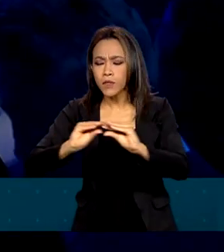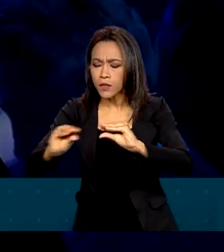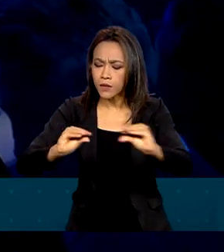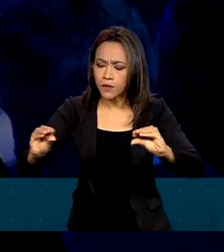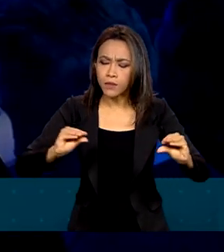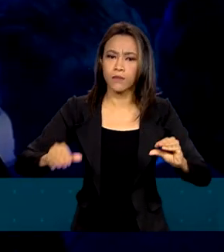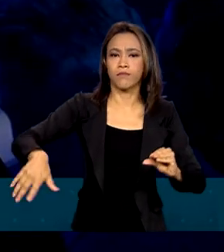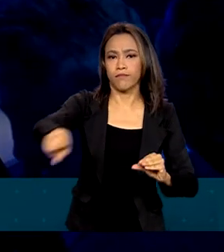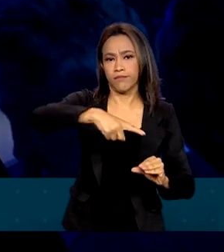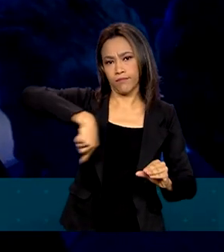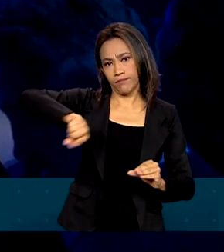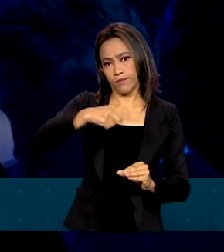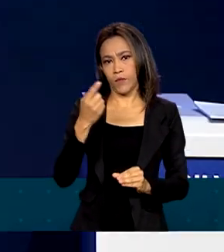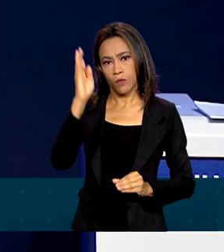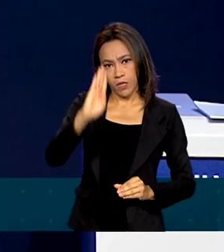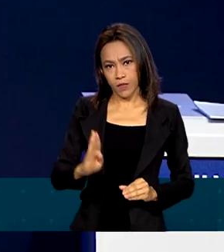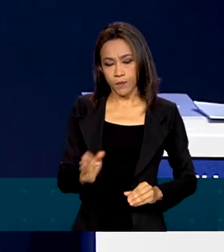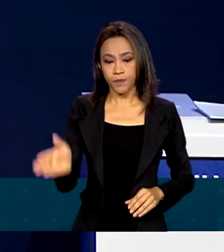Brasil